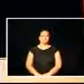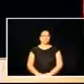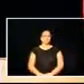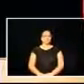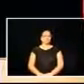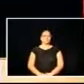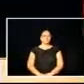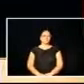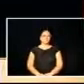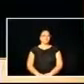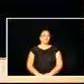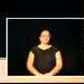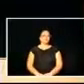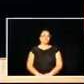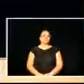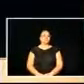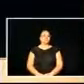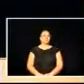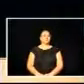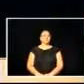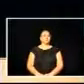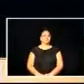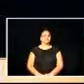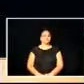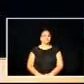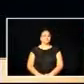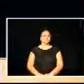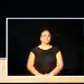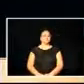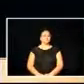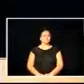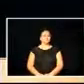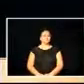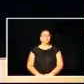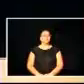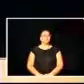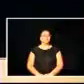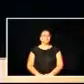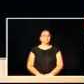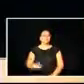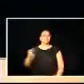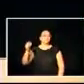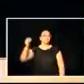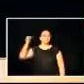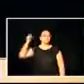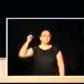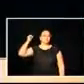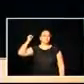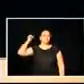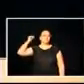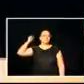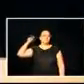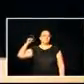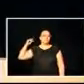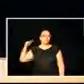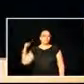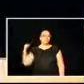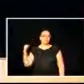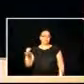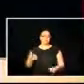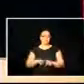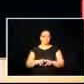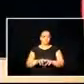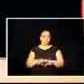área de eventos, assessor administrativo de esportes, não é de hoje que nós sabemos que a estrutura,